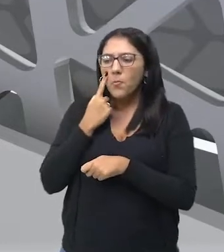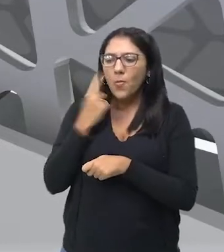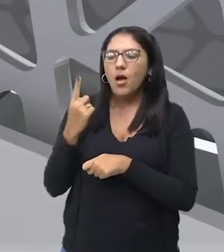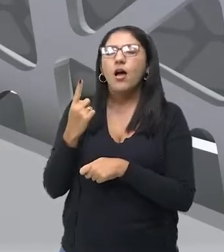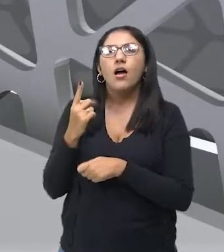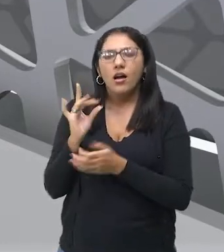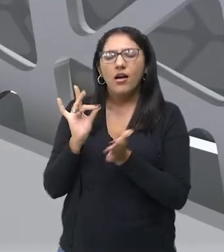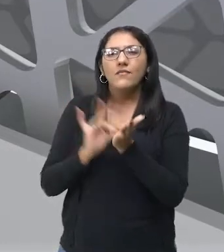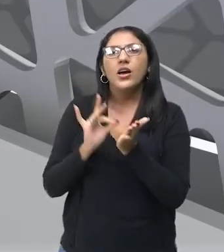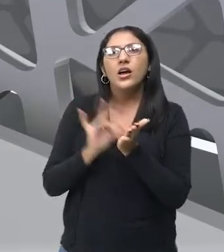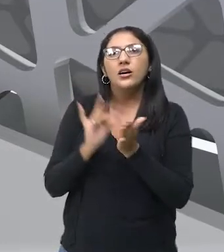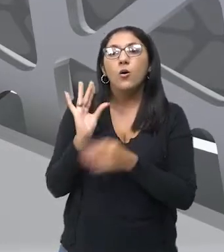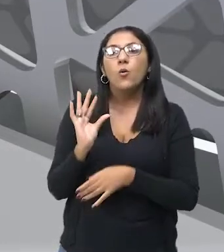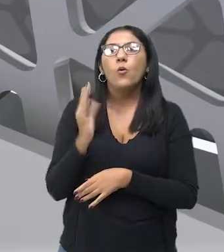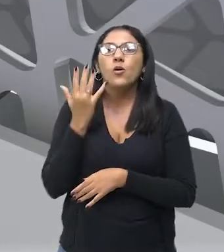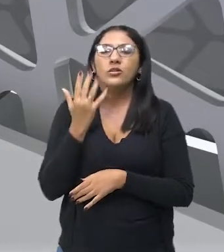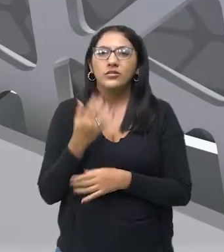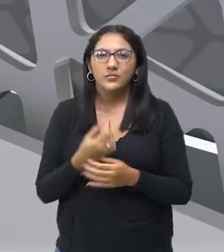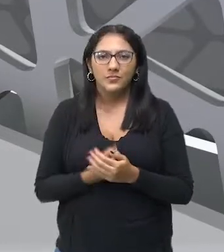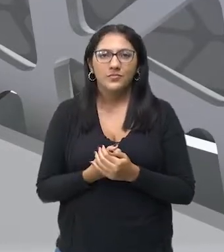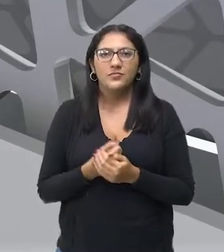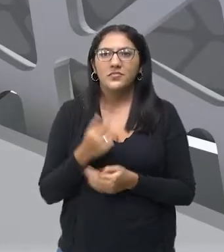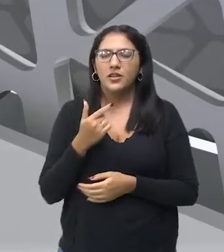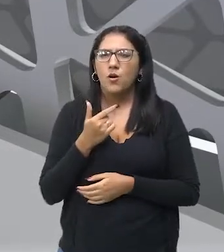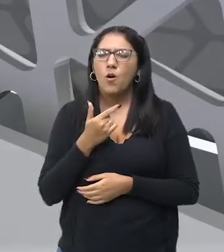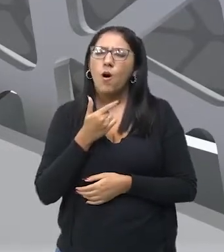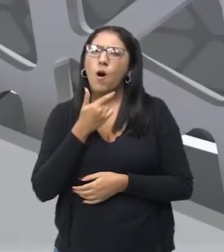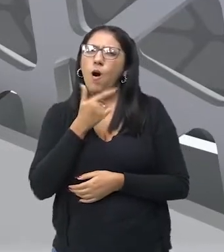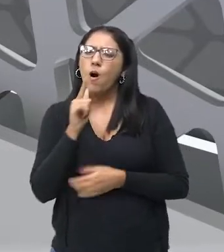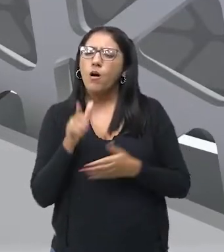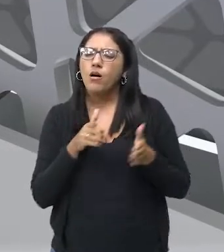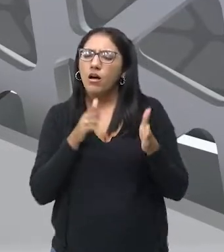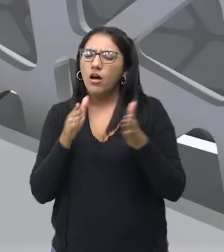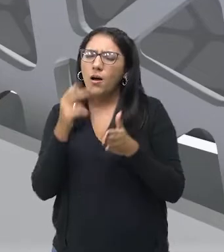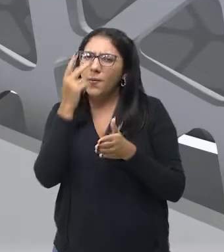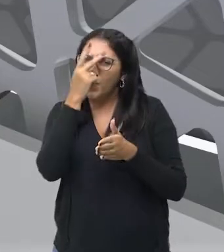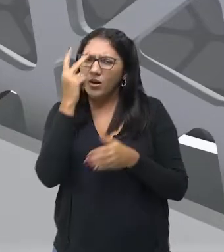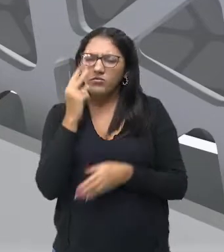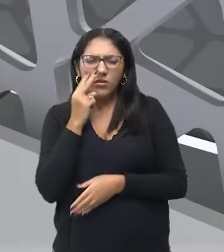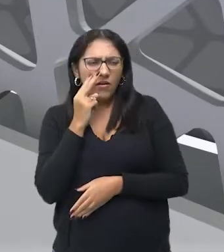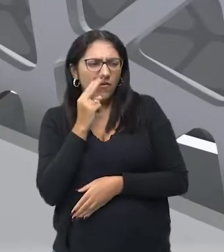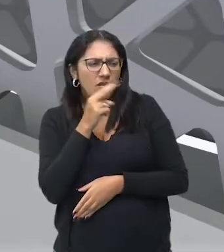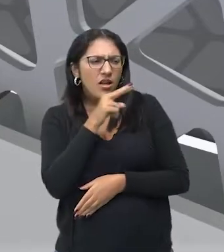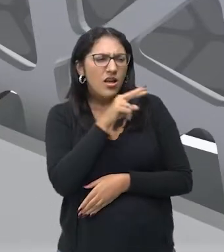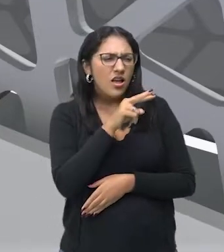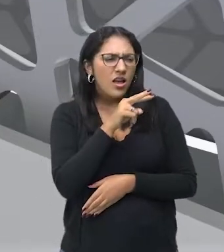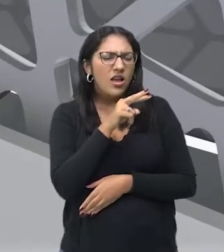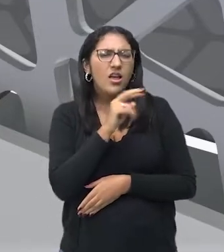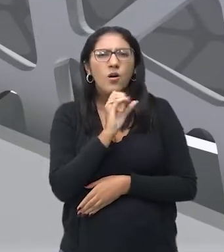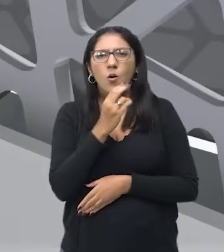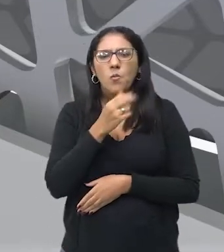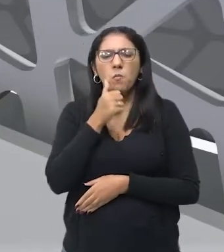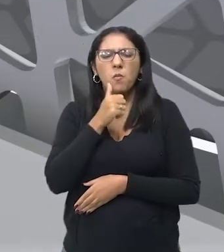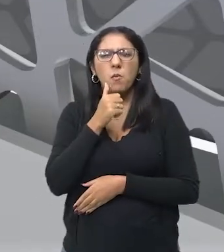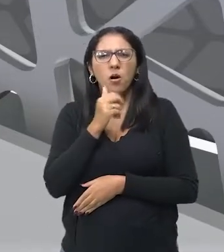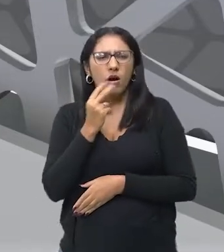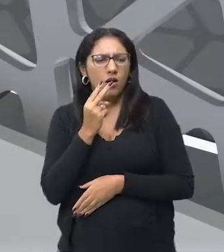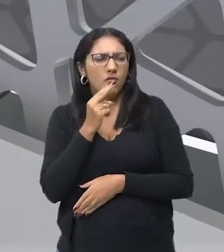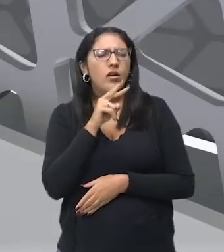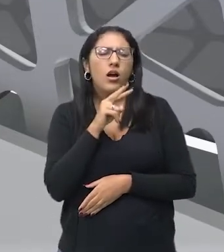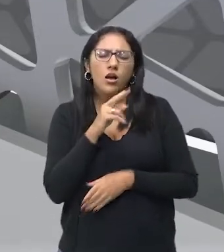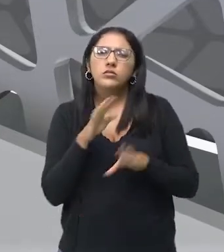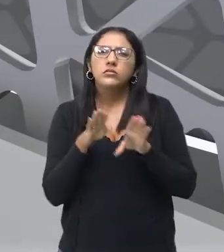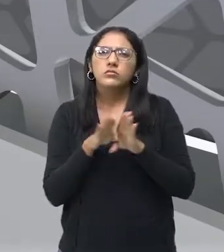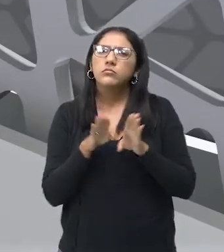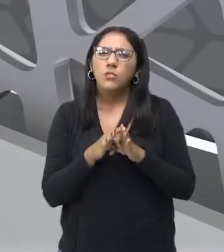por outras pessoas. Outras pessoas que estavam ali observando o fato, a própria frentista do posto pode